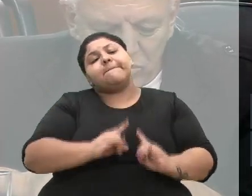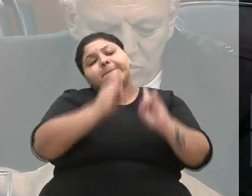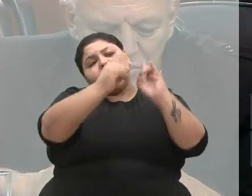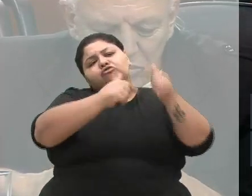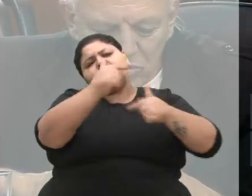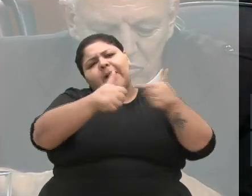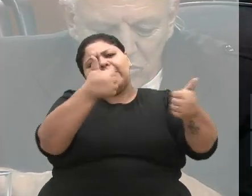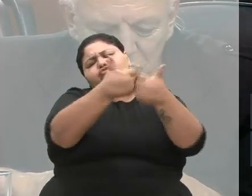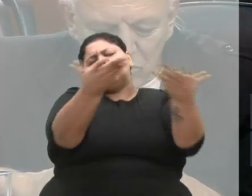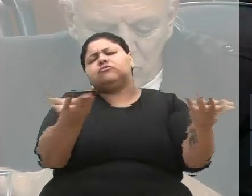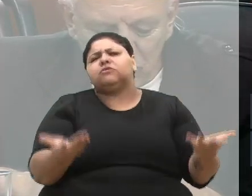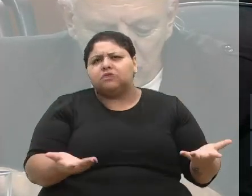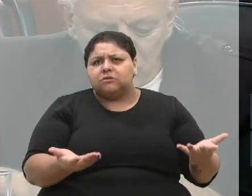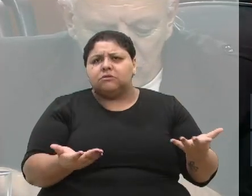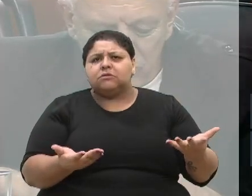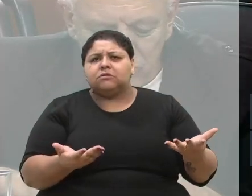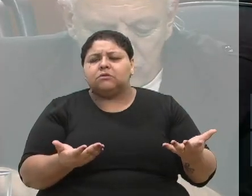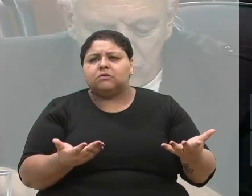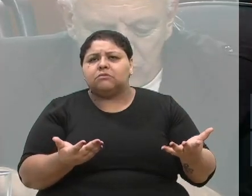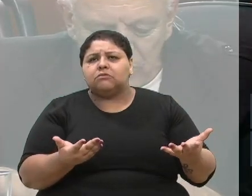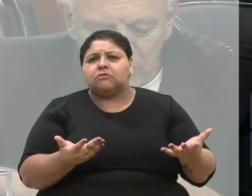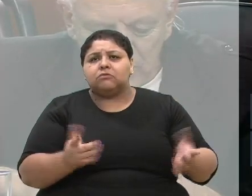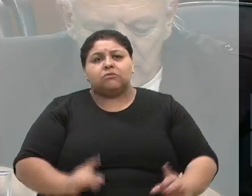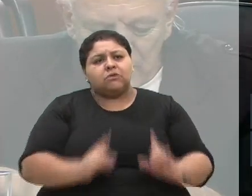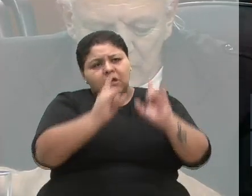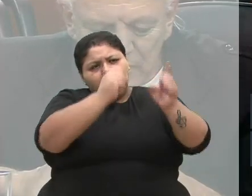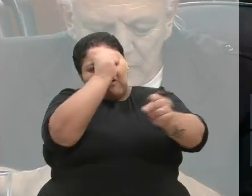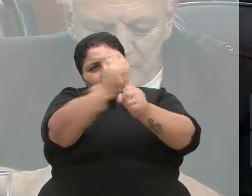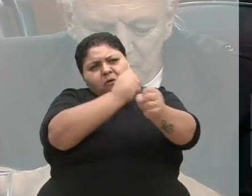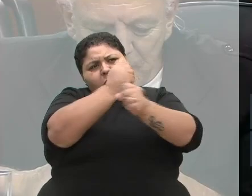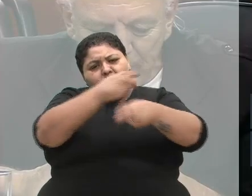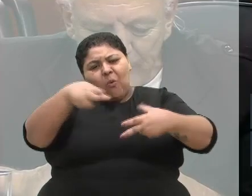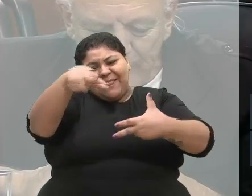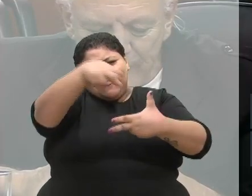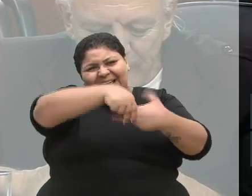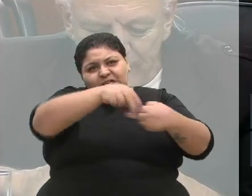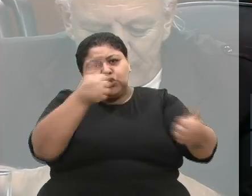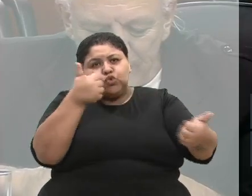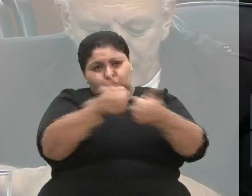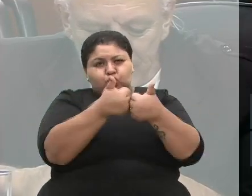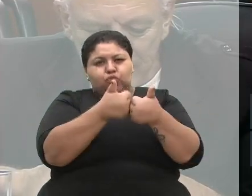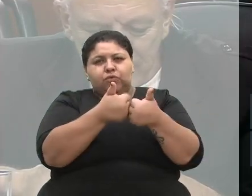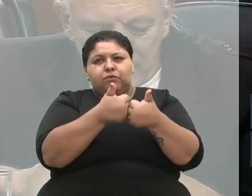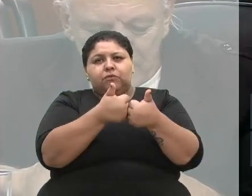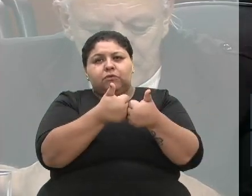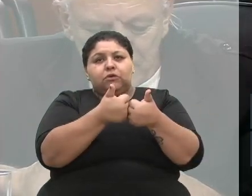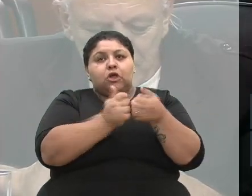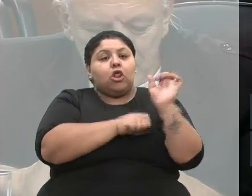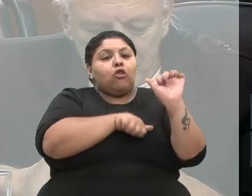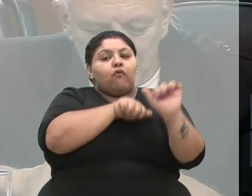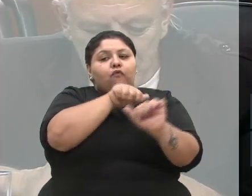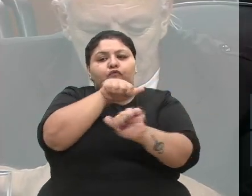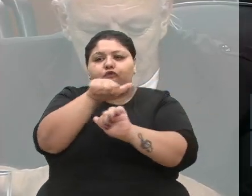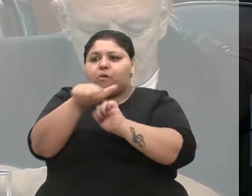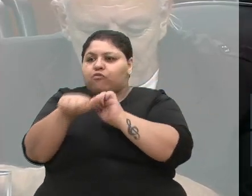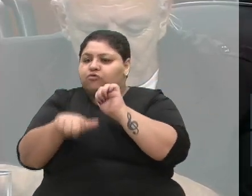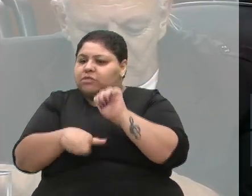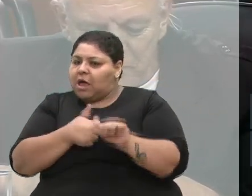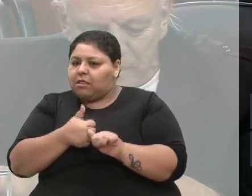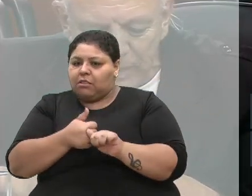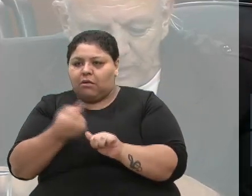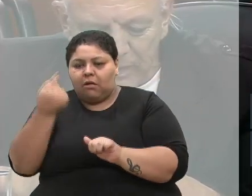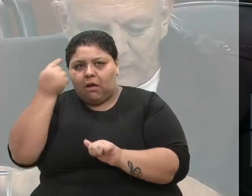lá no hospital na época, vamos construir aqui o anexo. Foi mudado no meio do percurso a ideia do